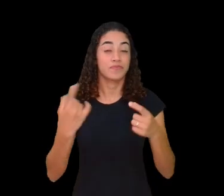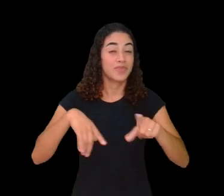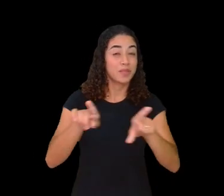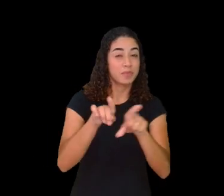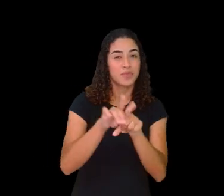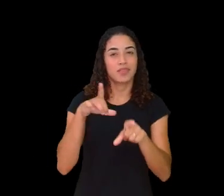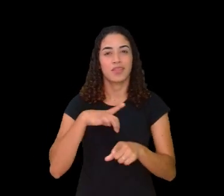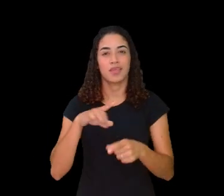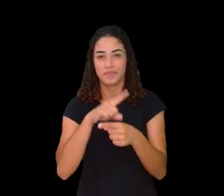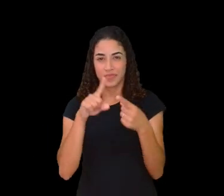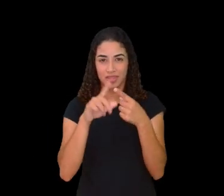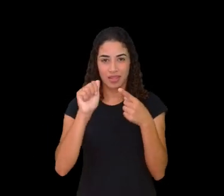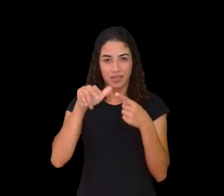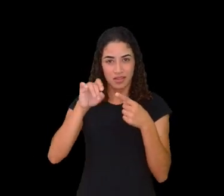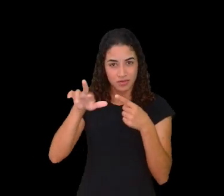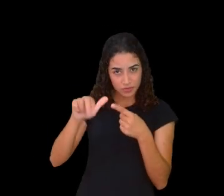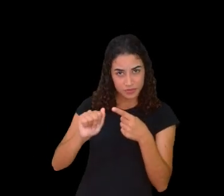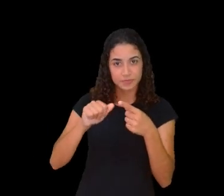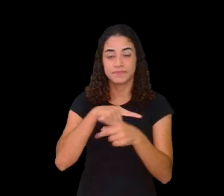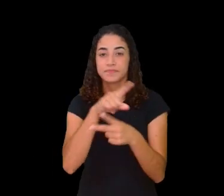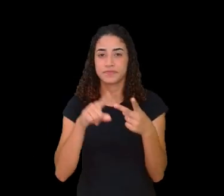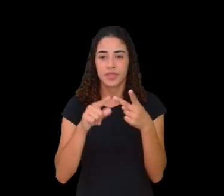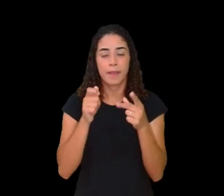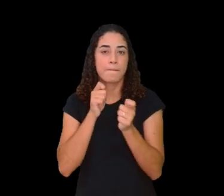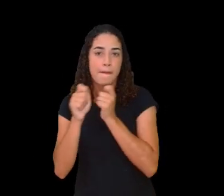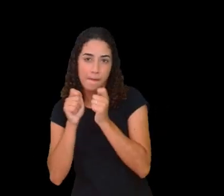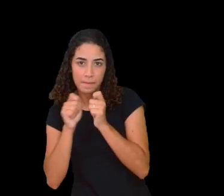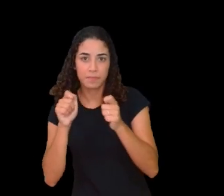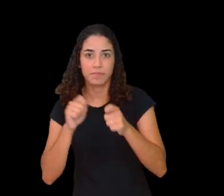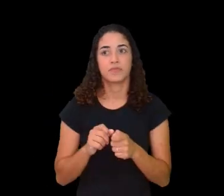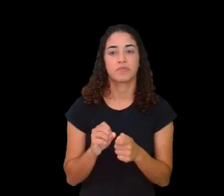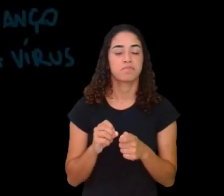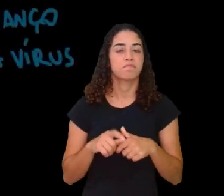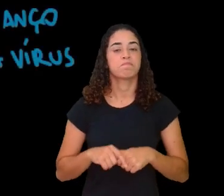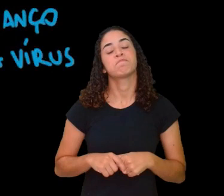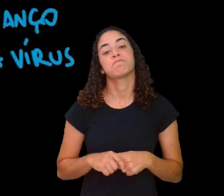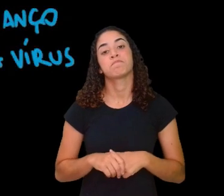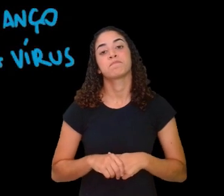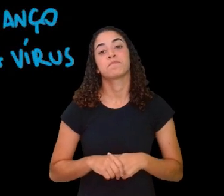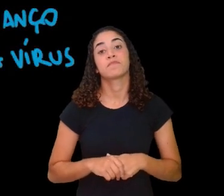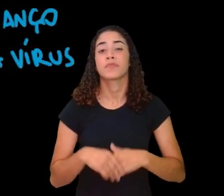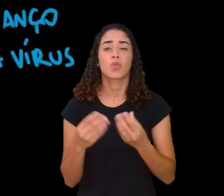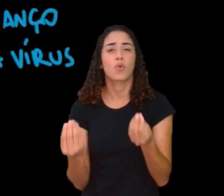Também tem o âncora, ou a âncora, e o repórter, ou a repórter.